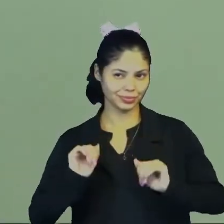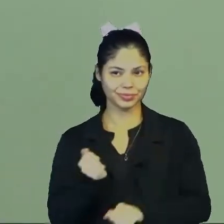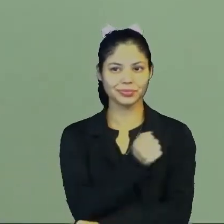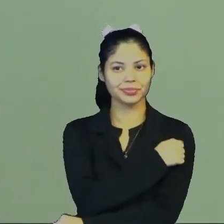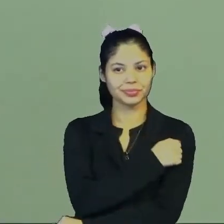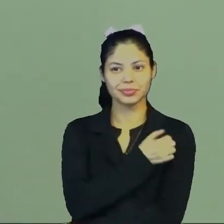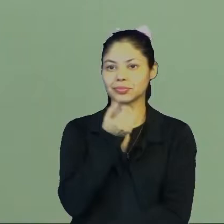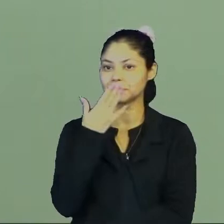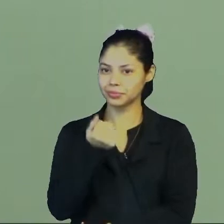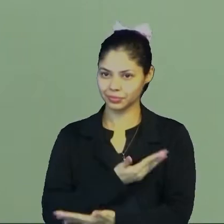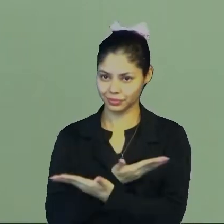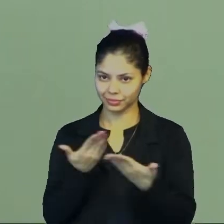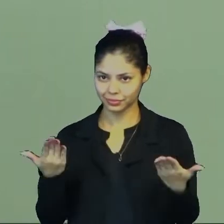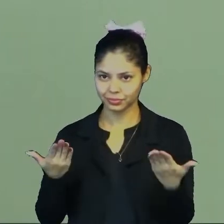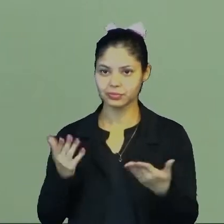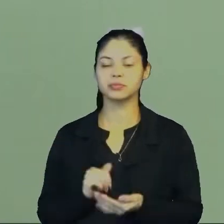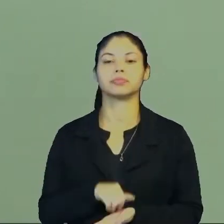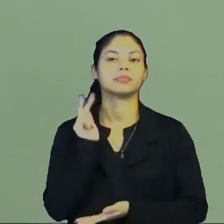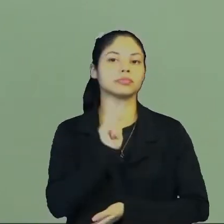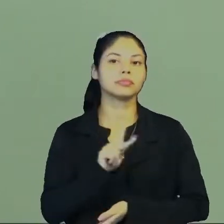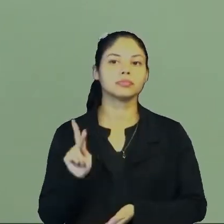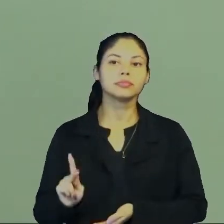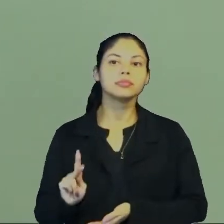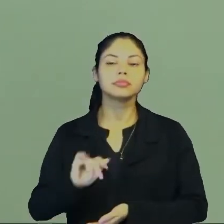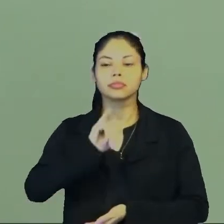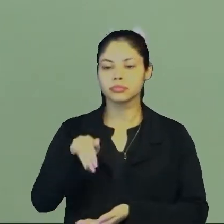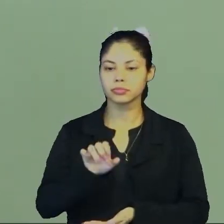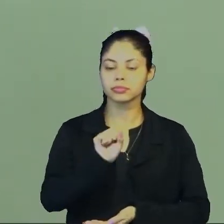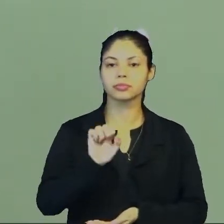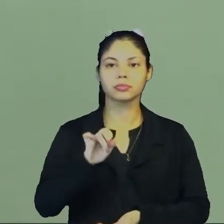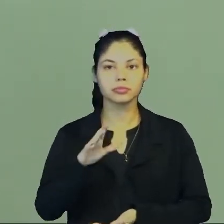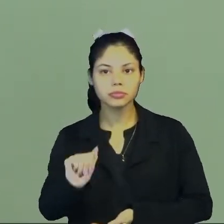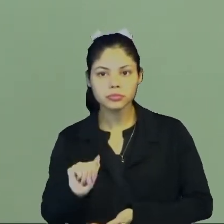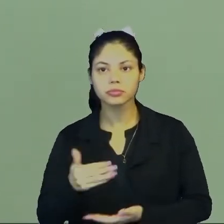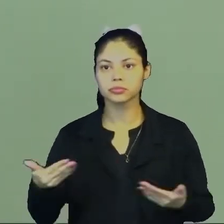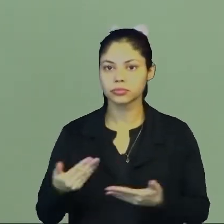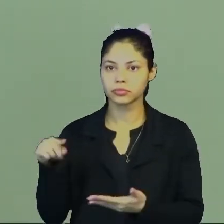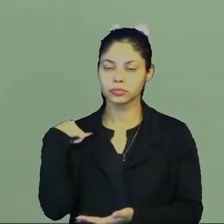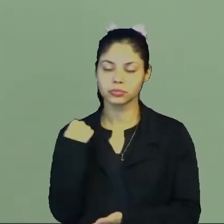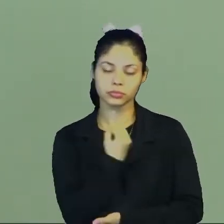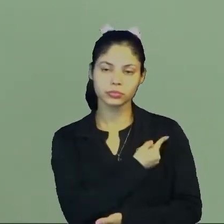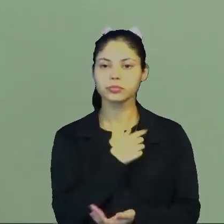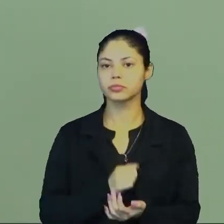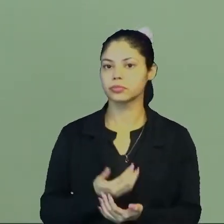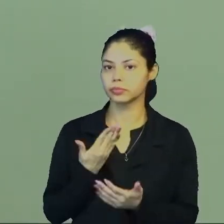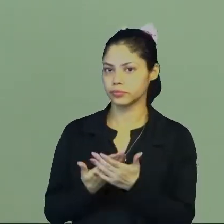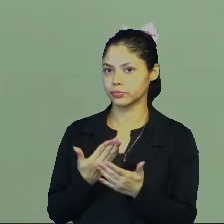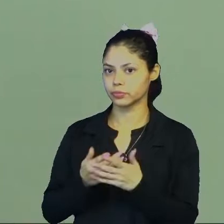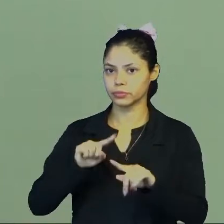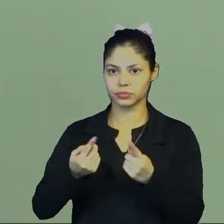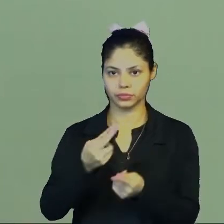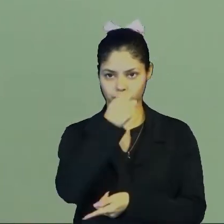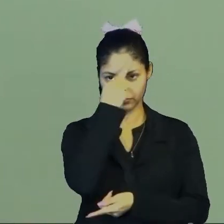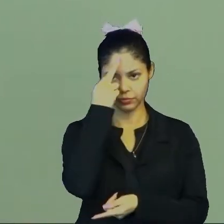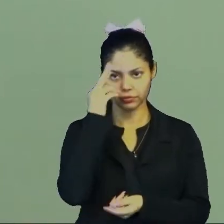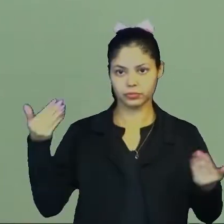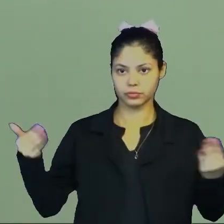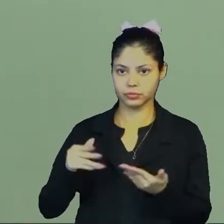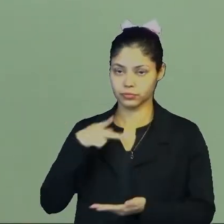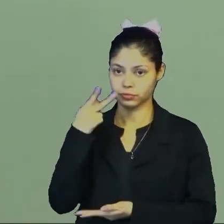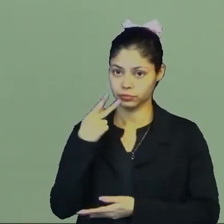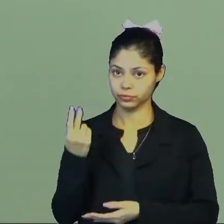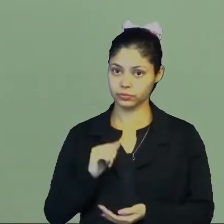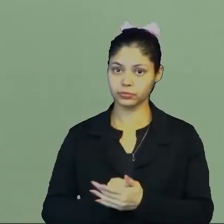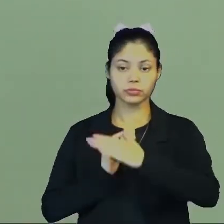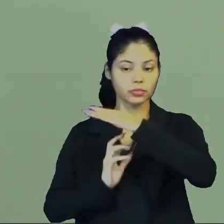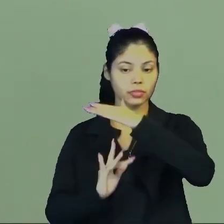Olá, querido aluno, tudo bem com você? Eu sou a professora Jéssica e hoje nós vamos iniciar mais uma aula de História. Nós falaremos sobre